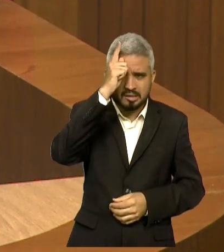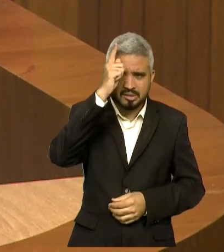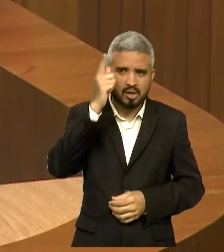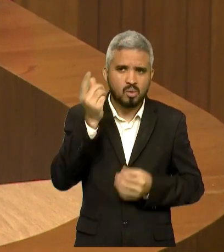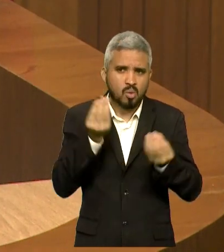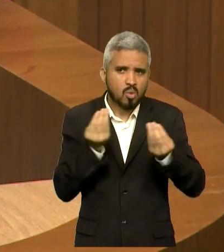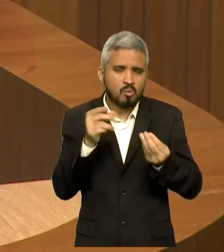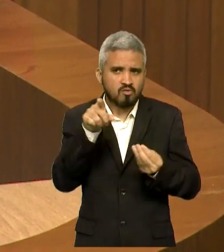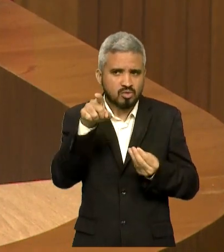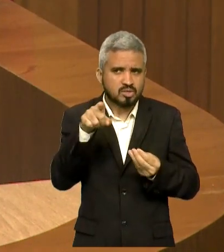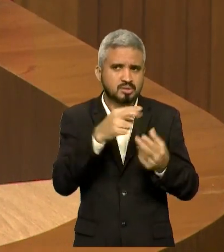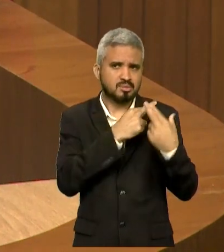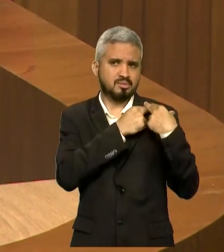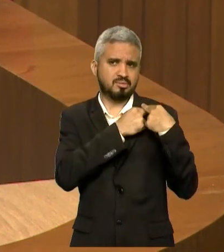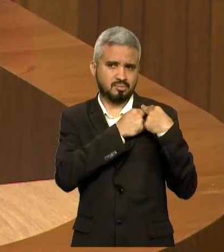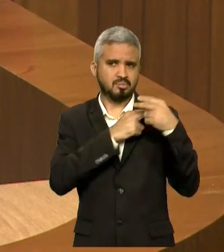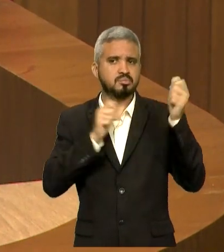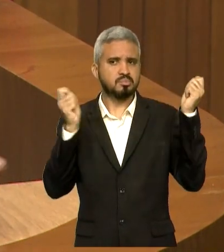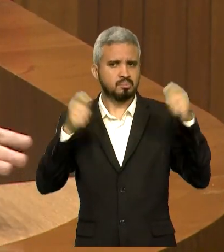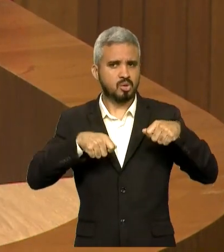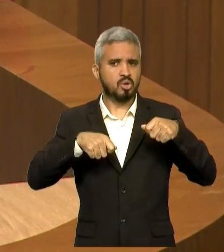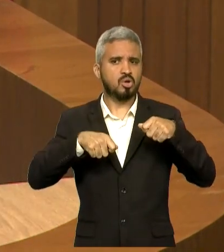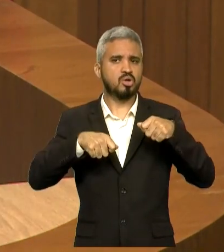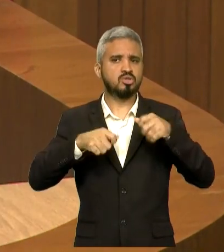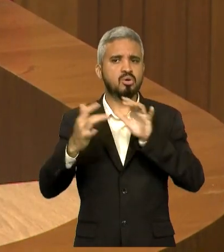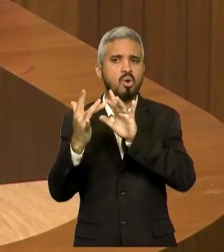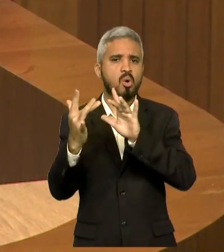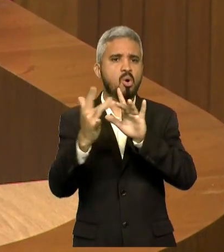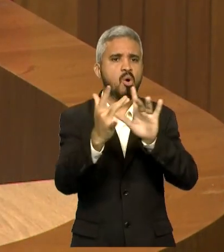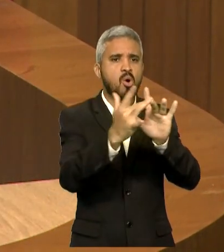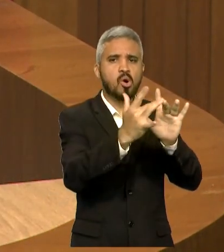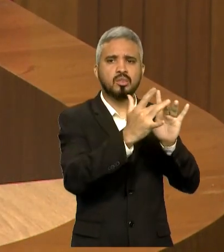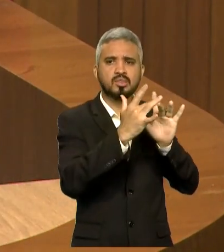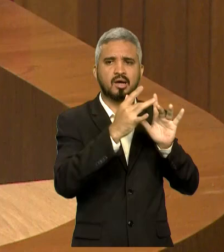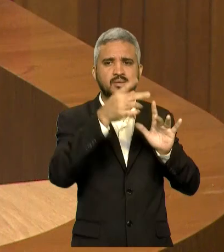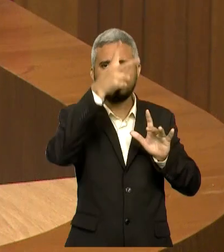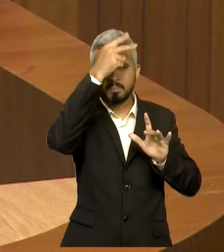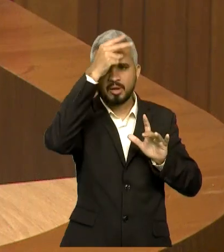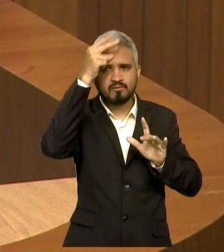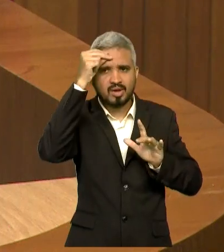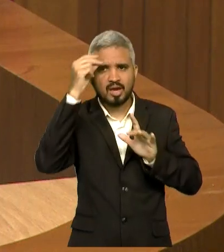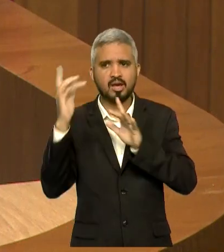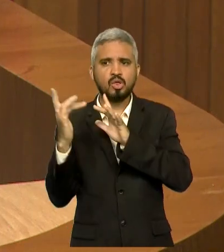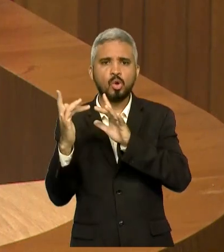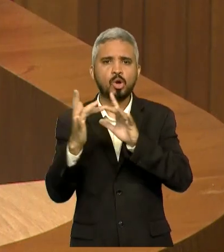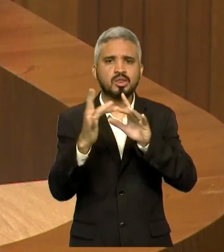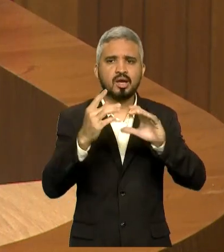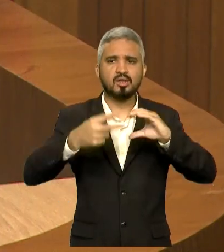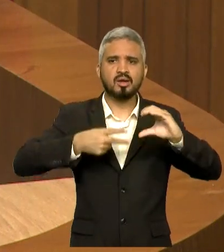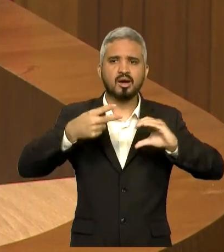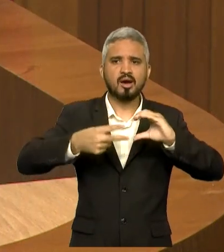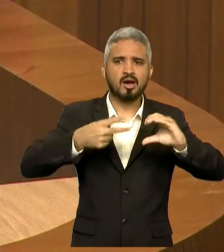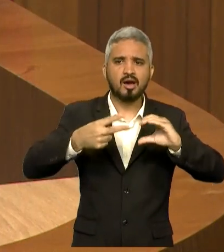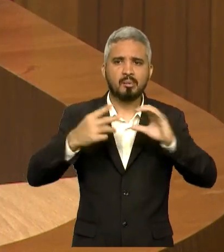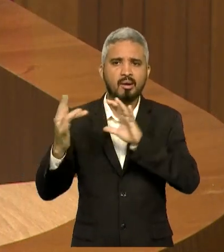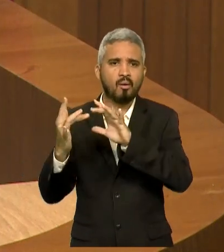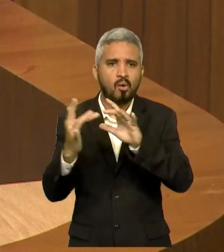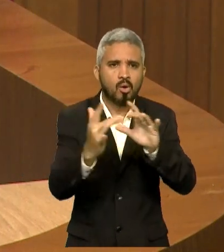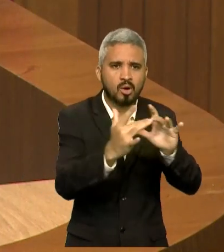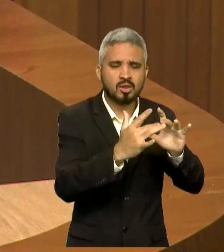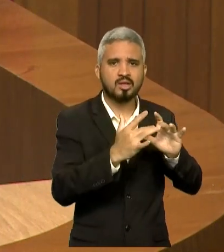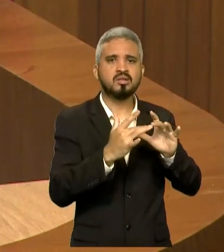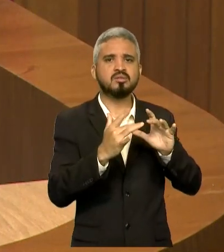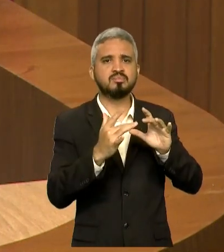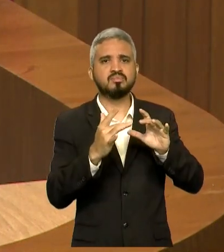essa ponte com os nossos prefeitos, com as nossas câmaras municipais, procuradorias da mulher, para que nós possamos ter